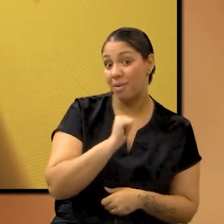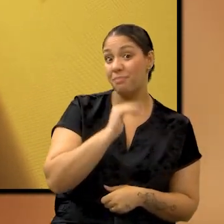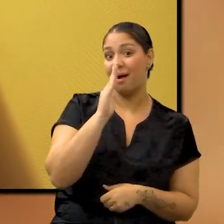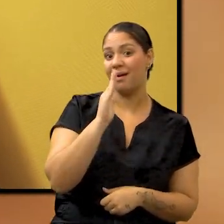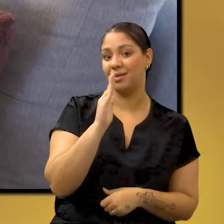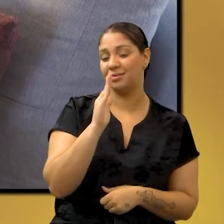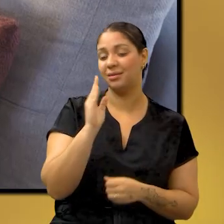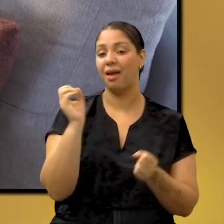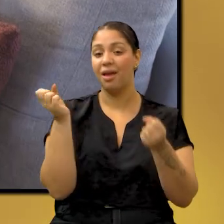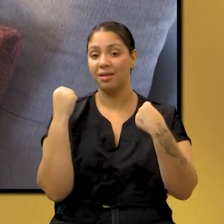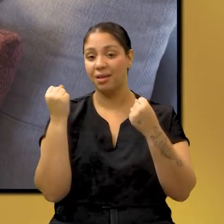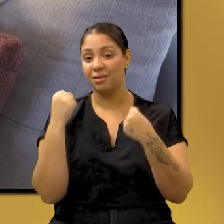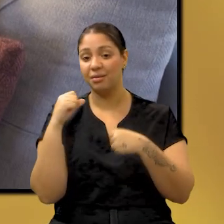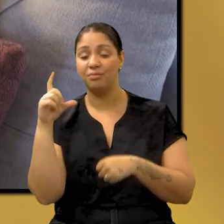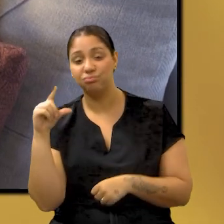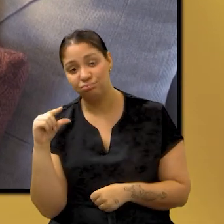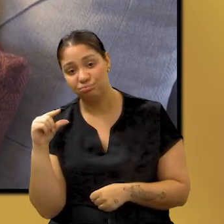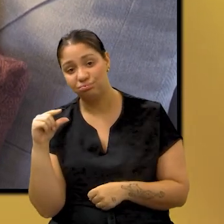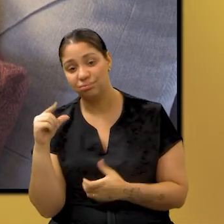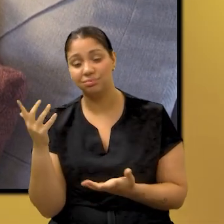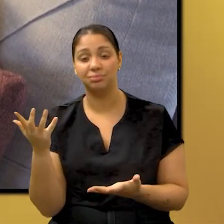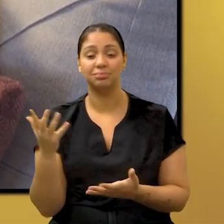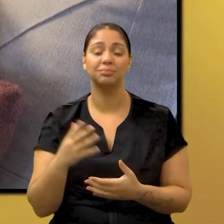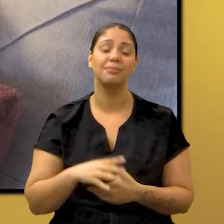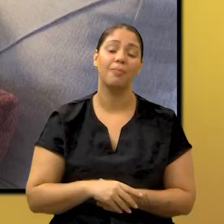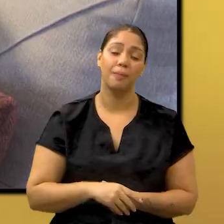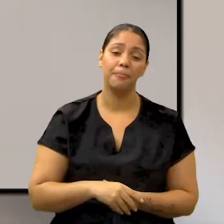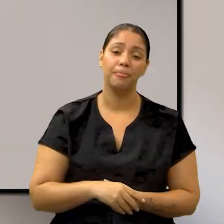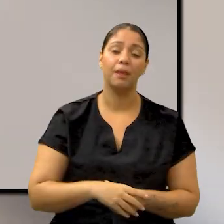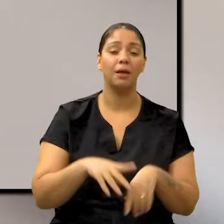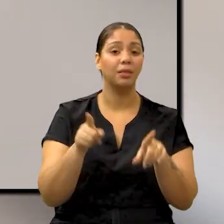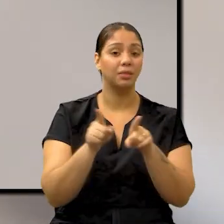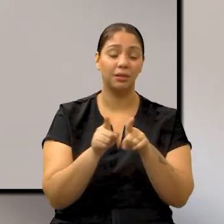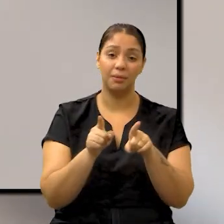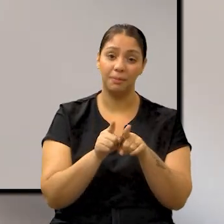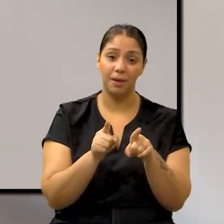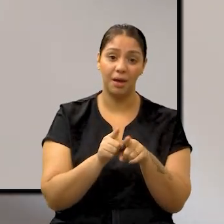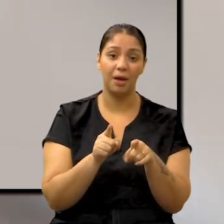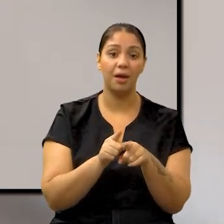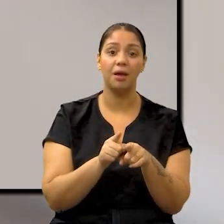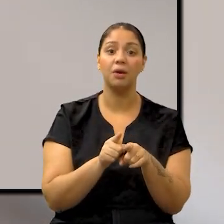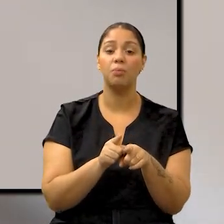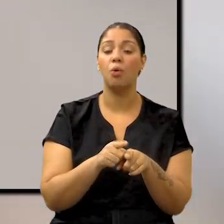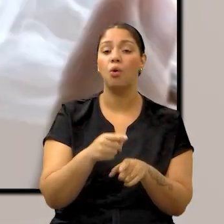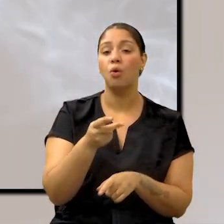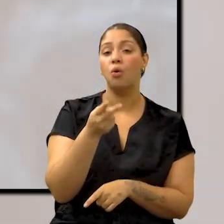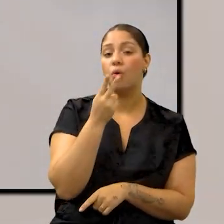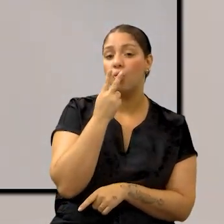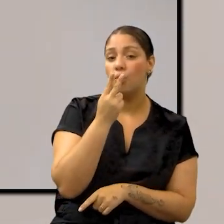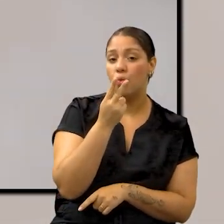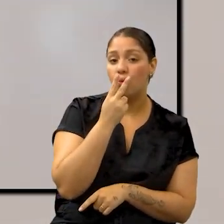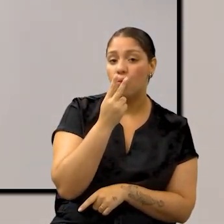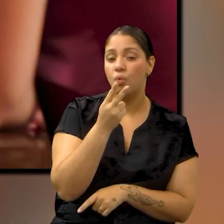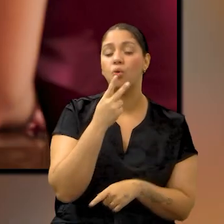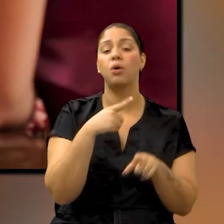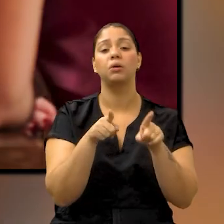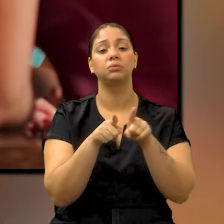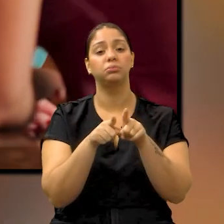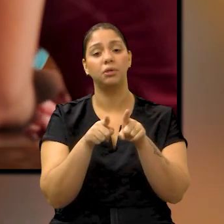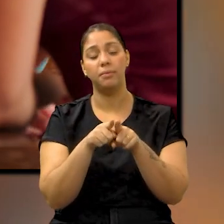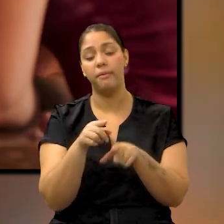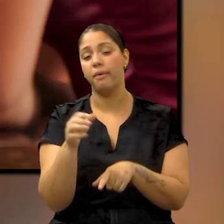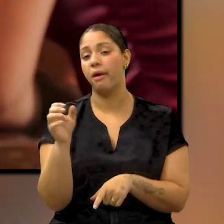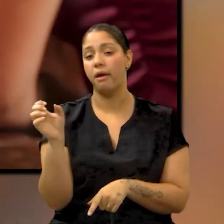pouco a mais, nos exercitarmos um pouco de menos, acabamos tendo muita exposição ao tabagismo, ao consumo de